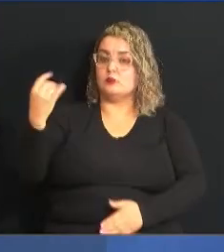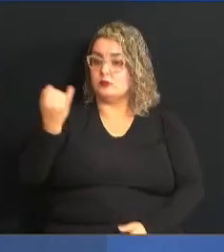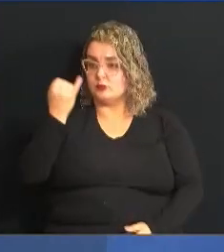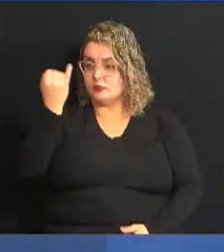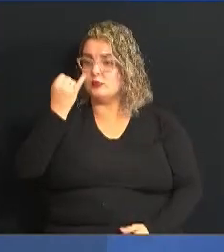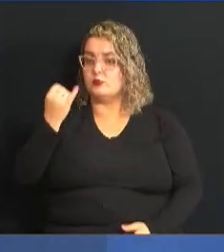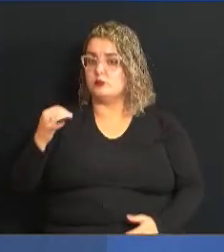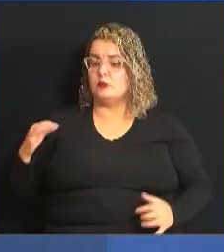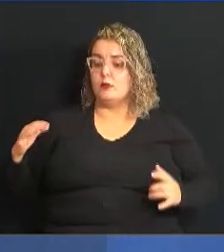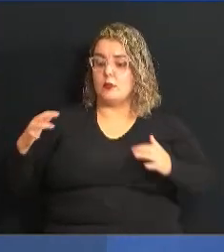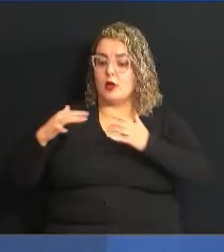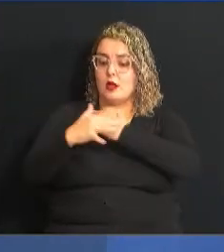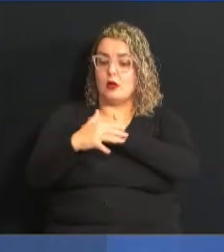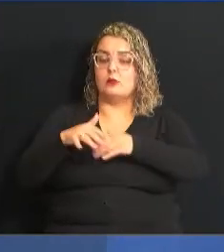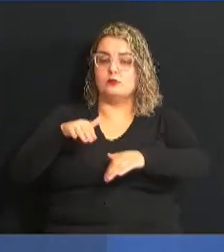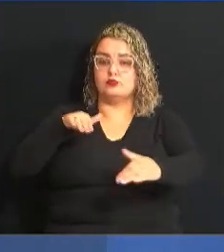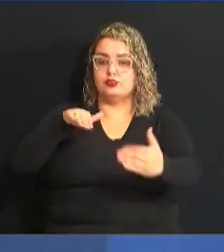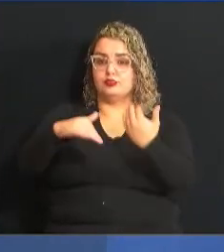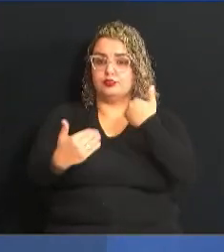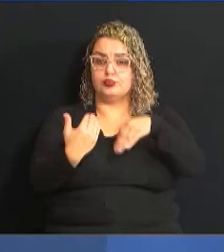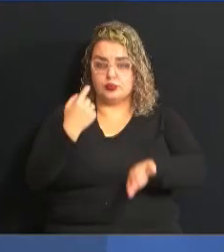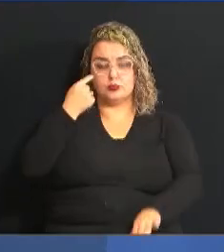grande fluxo de veículos. Confira.